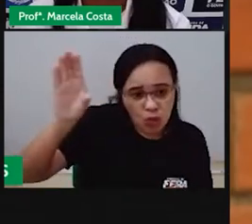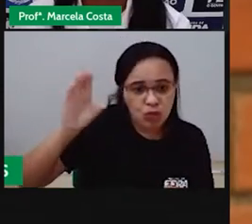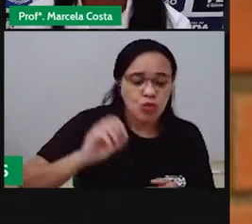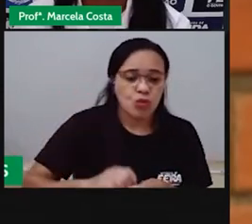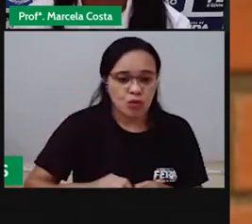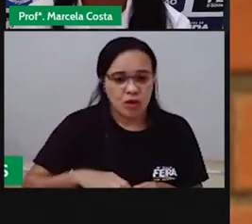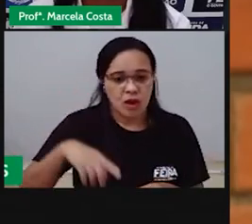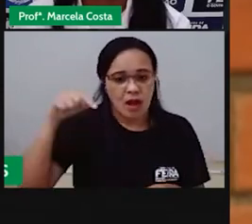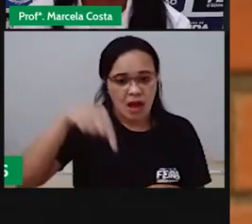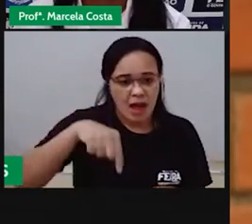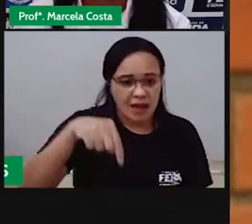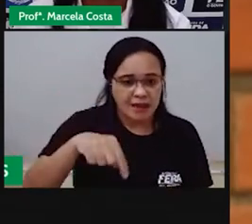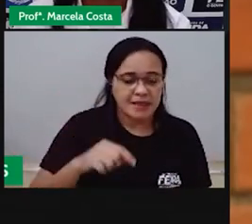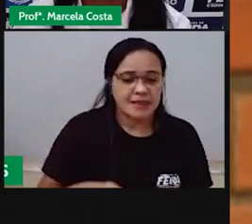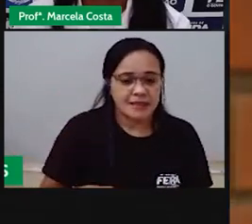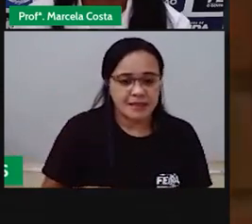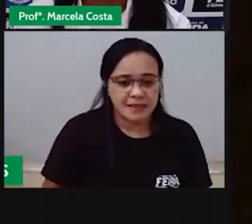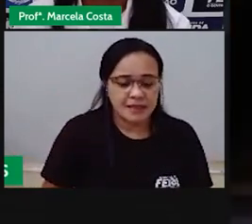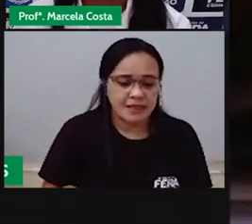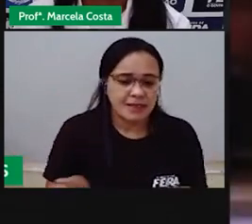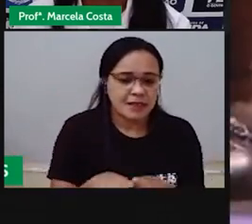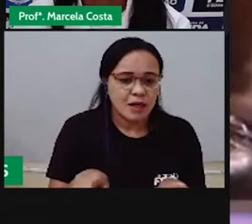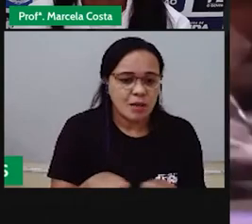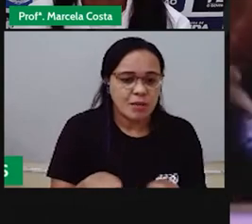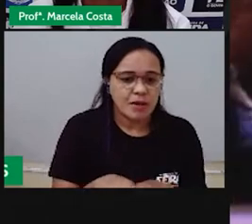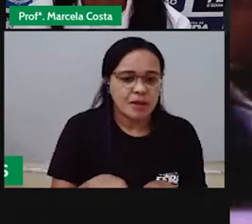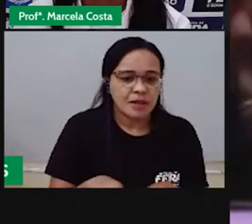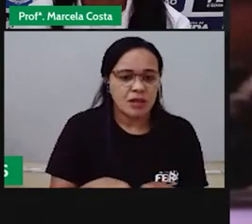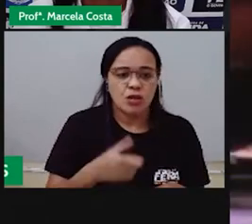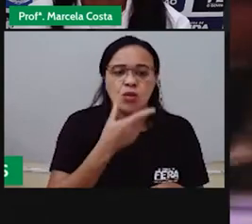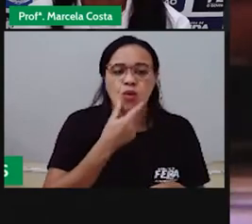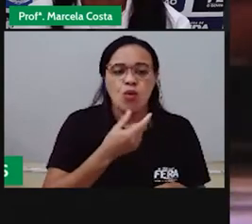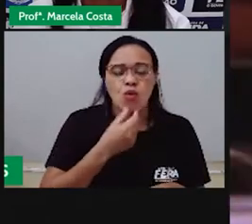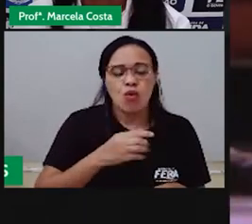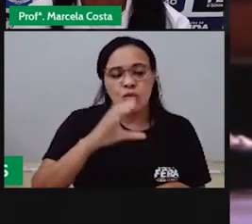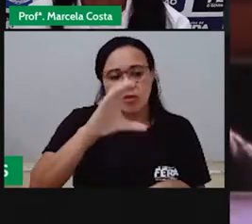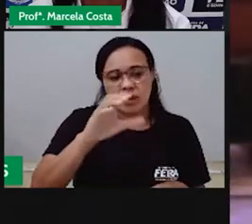o estado de espírito deles, dos cangaceiros.